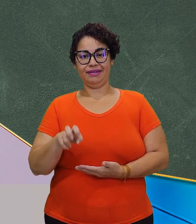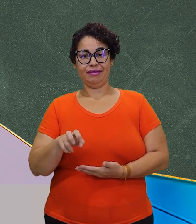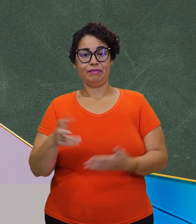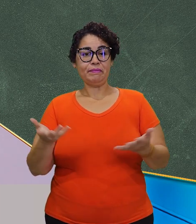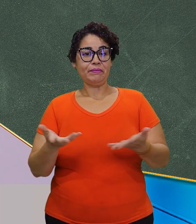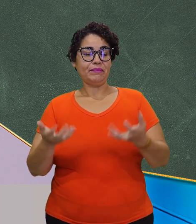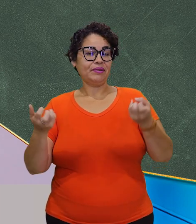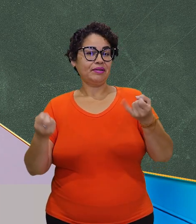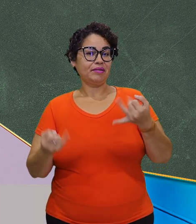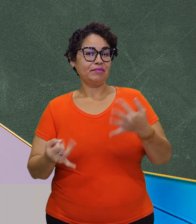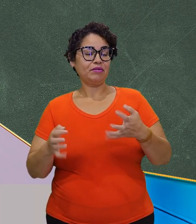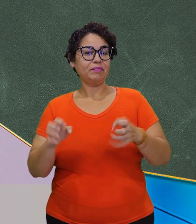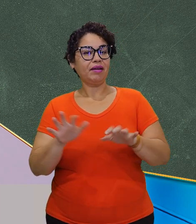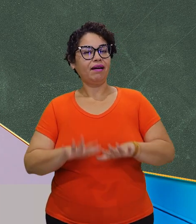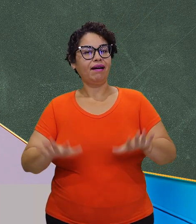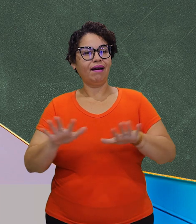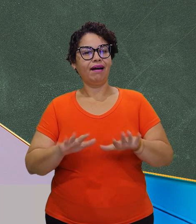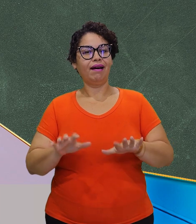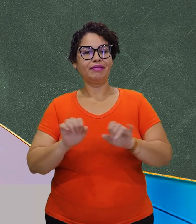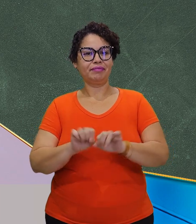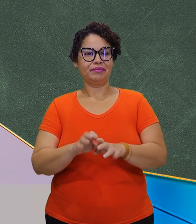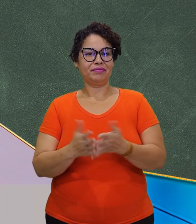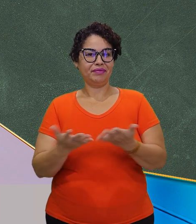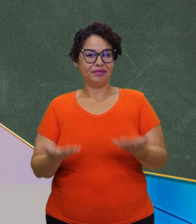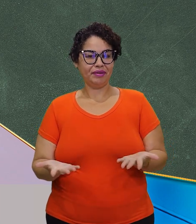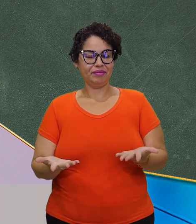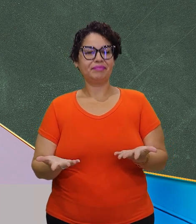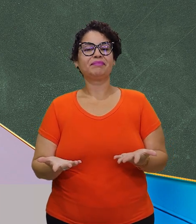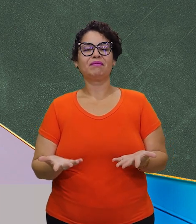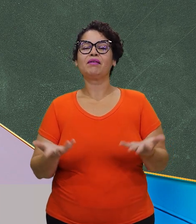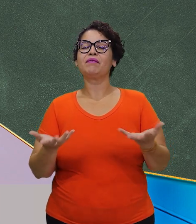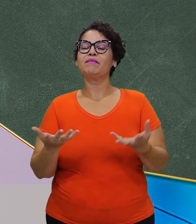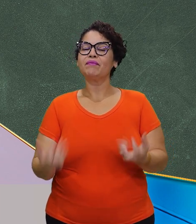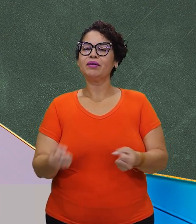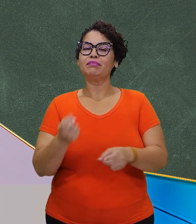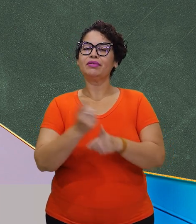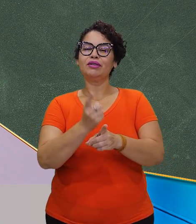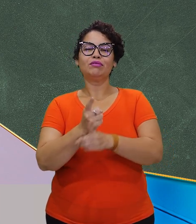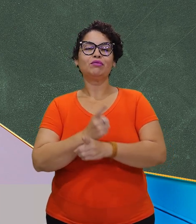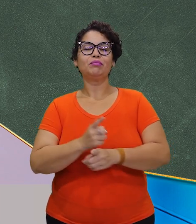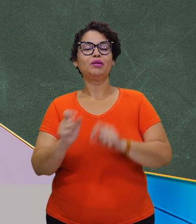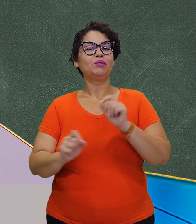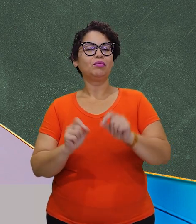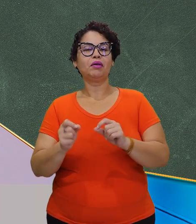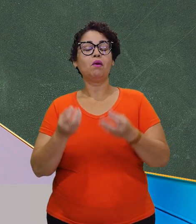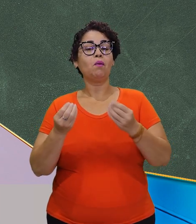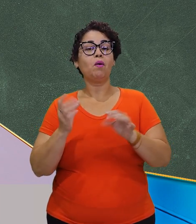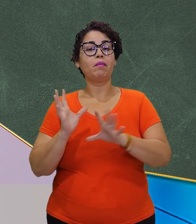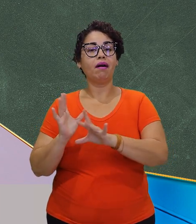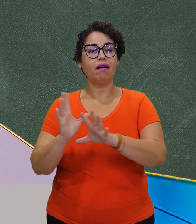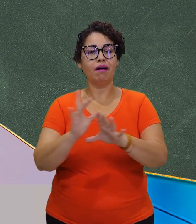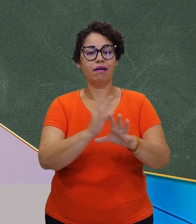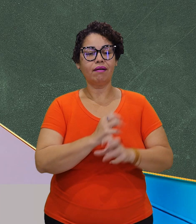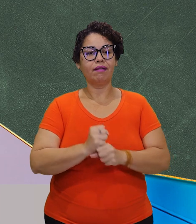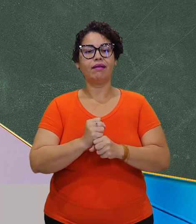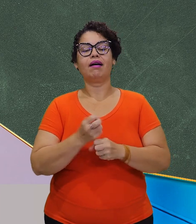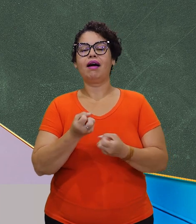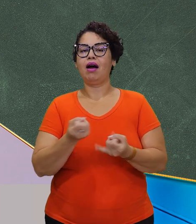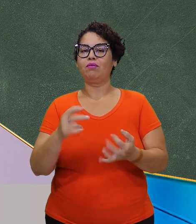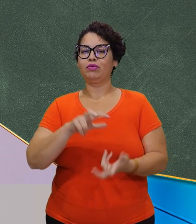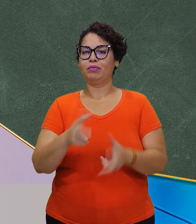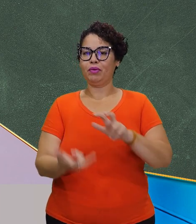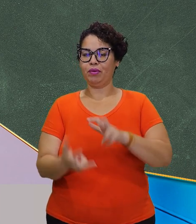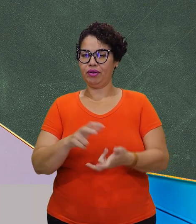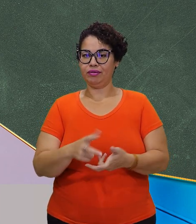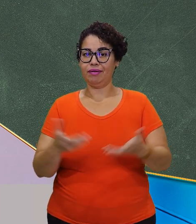Cristiane. Hoje falaremos sobre área de figuras planas. Vamos discorrer sobre o que é e como calcular a área